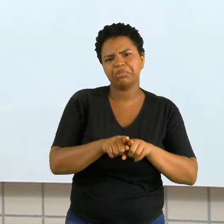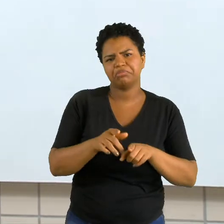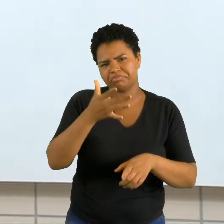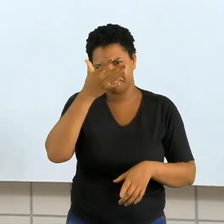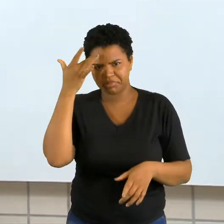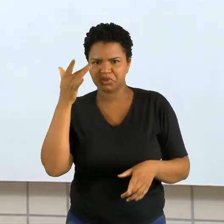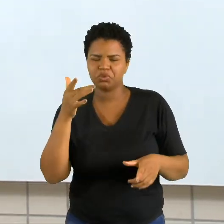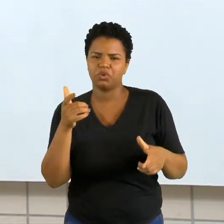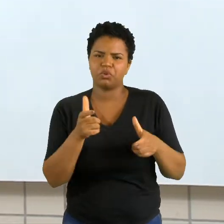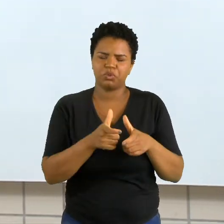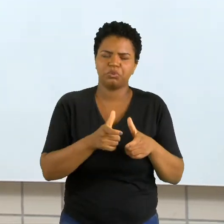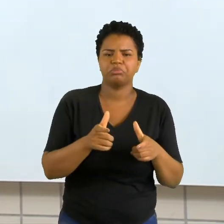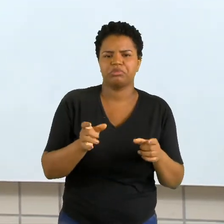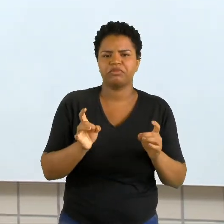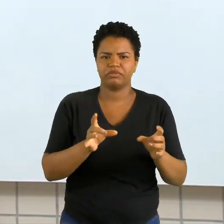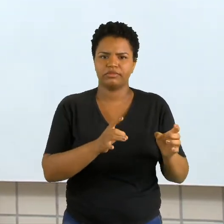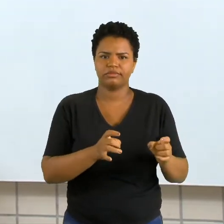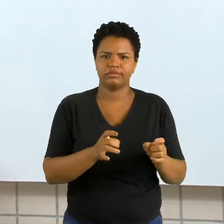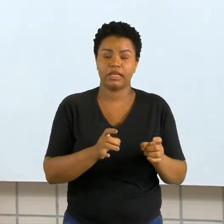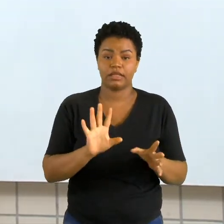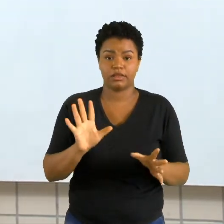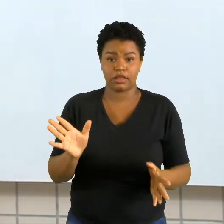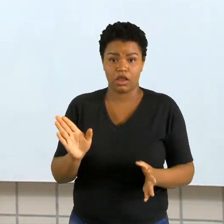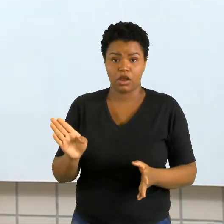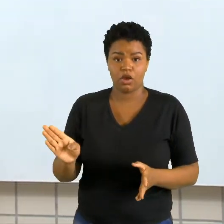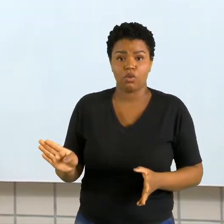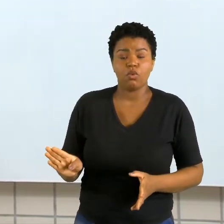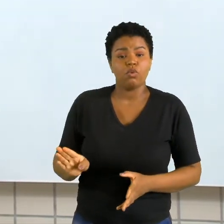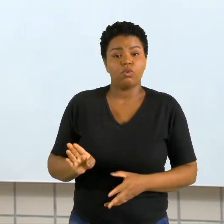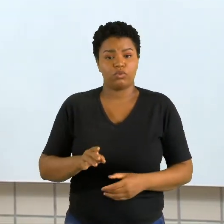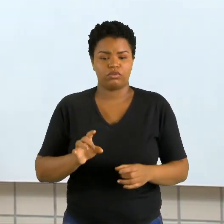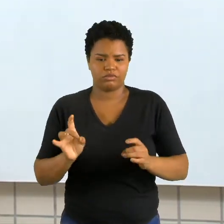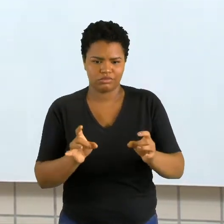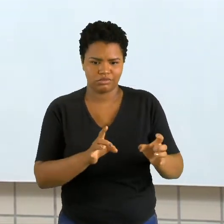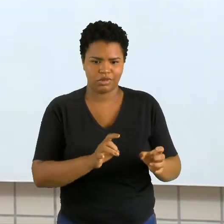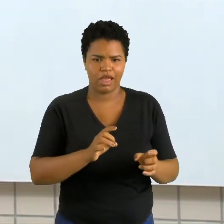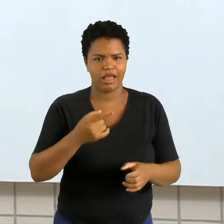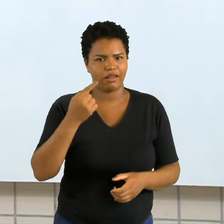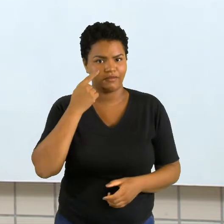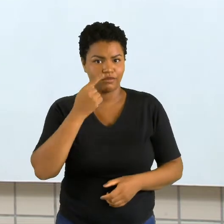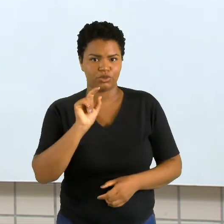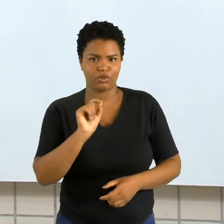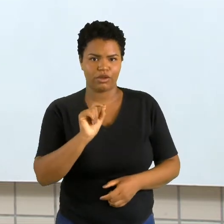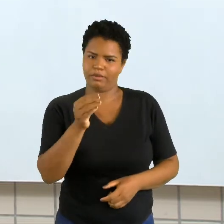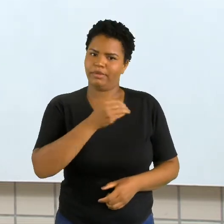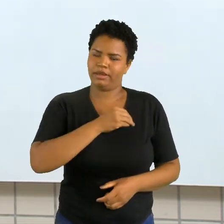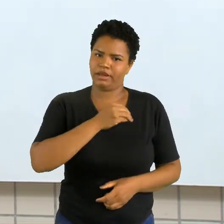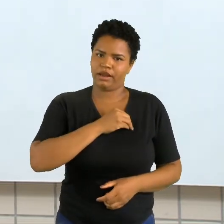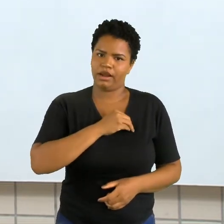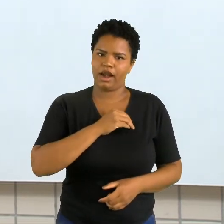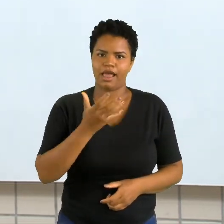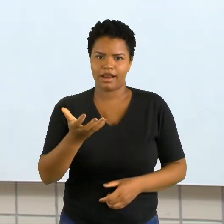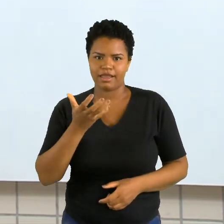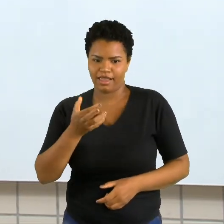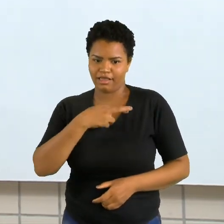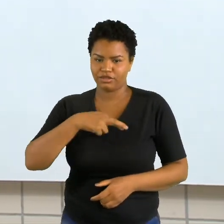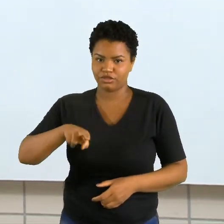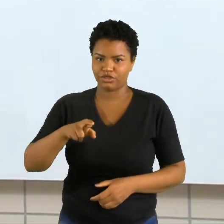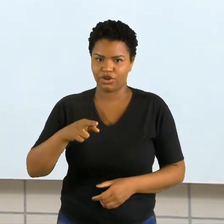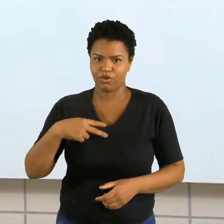tinham interesse em tomar aquelas propriedades. E isso vai fazer com que também isso se torne outro fator para a